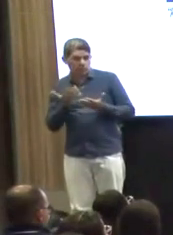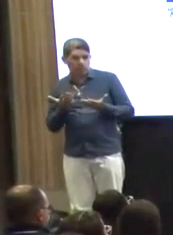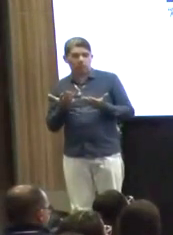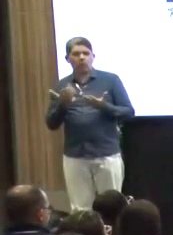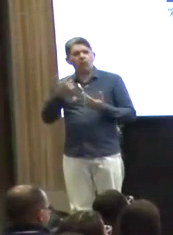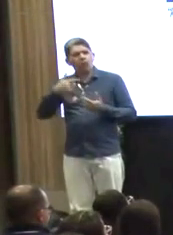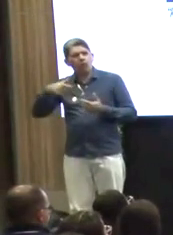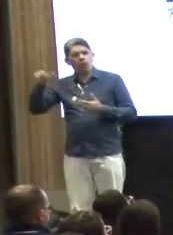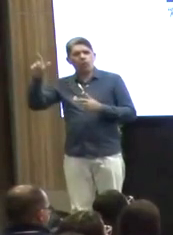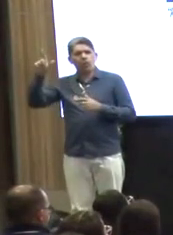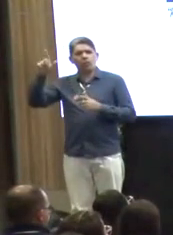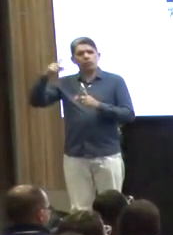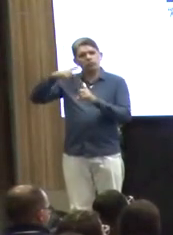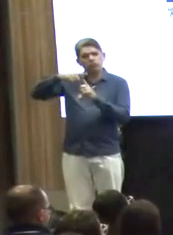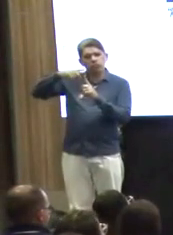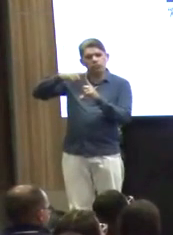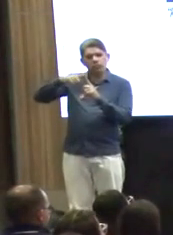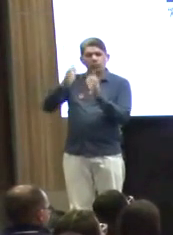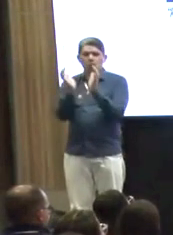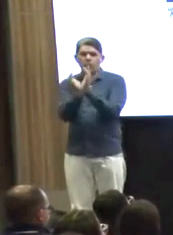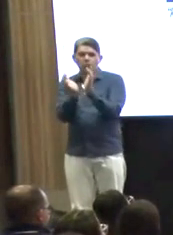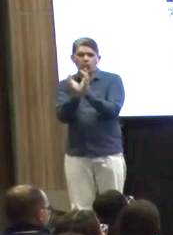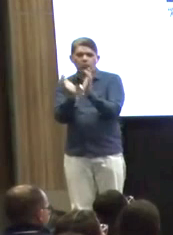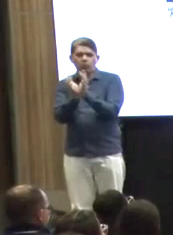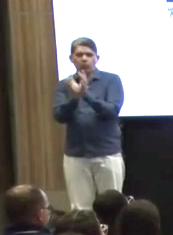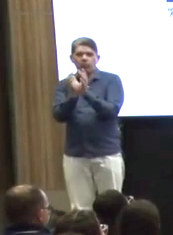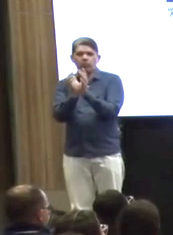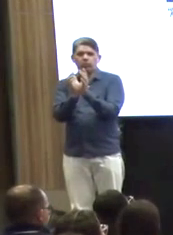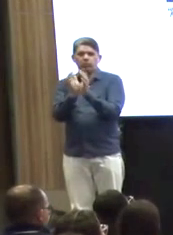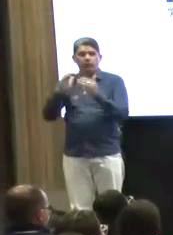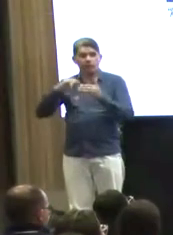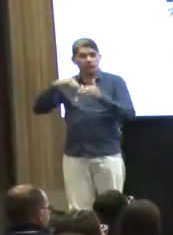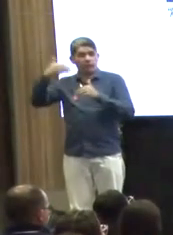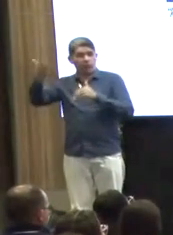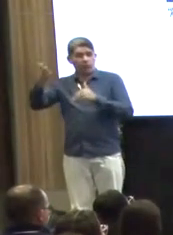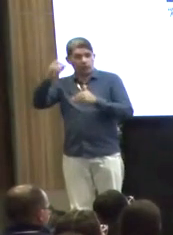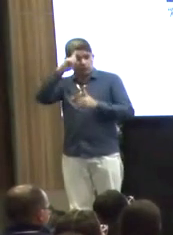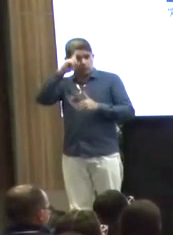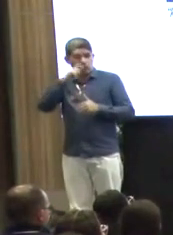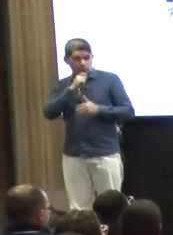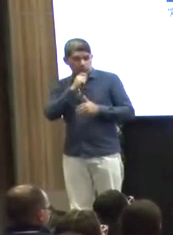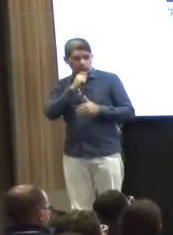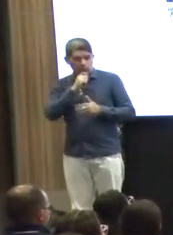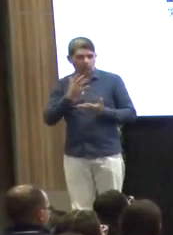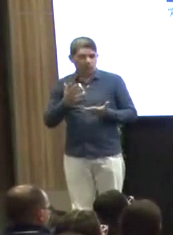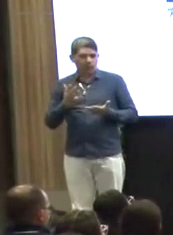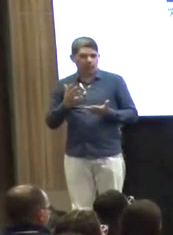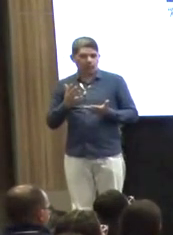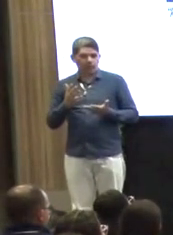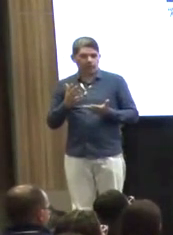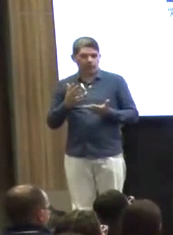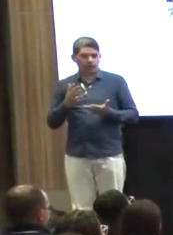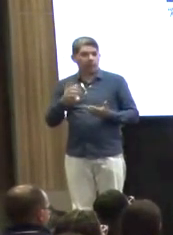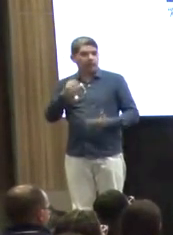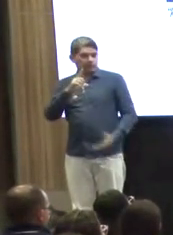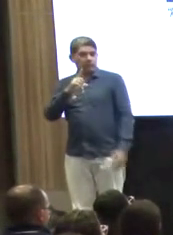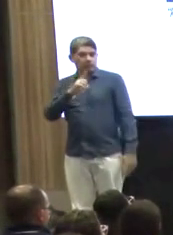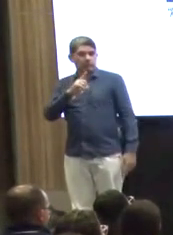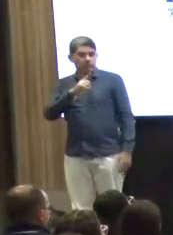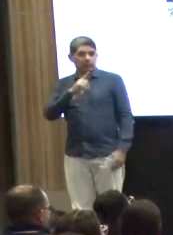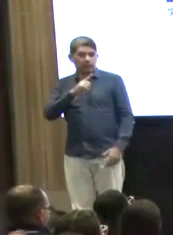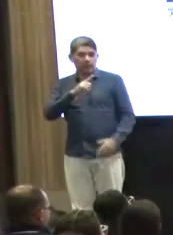grupos estrangeiros, imigrantes que lá estão. Não é? Pensem e não é por acaso que muitos partidos de extrema-direita, aliás, em todos